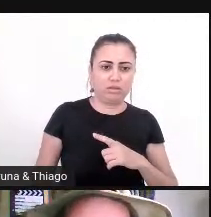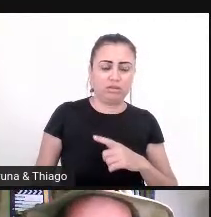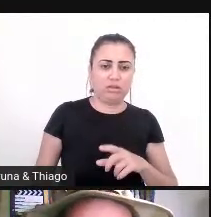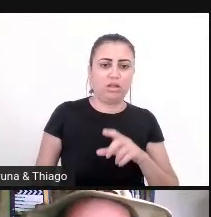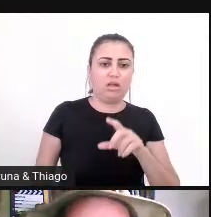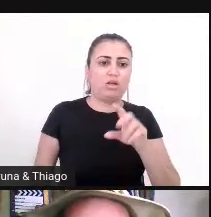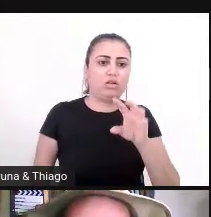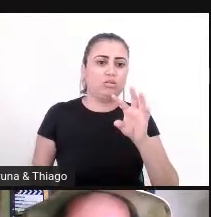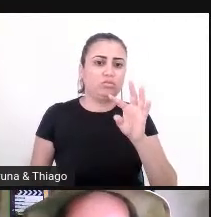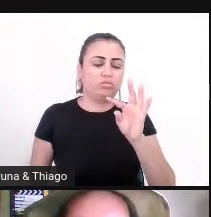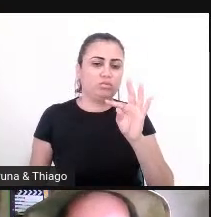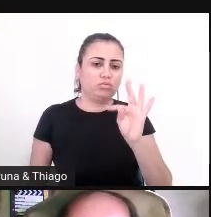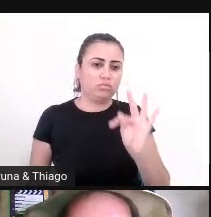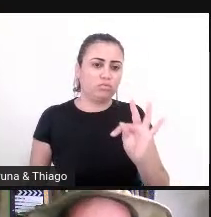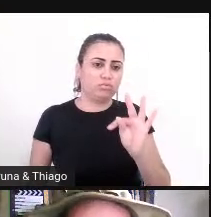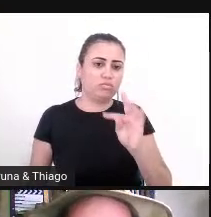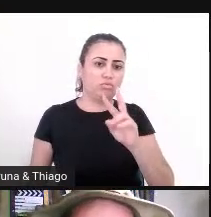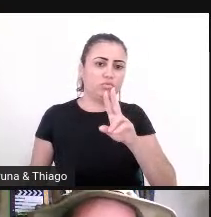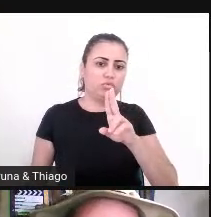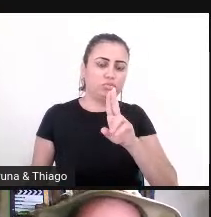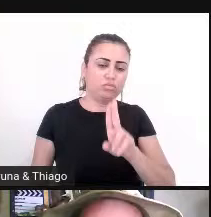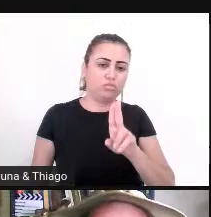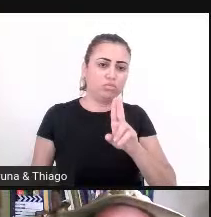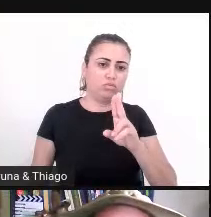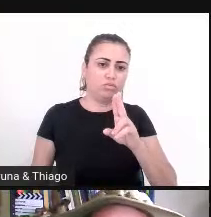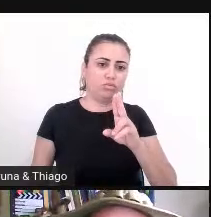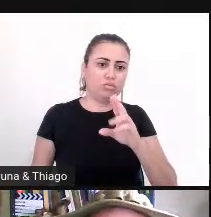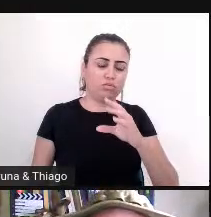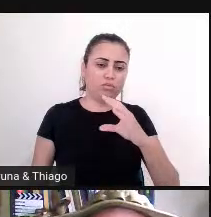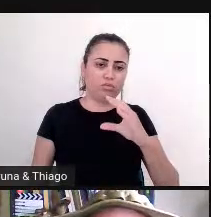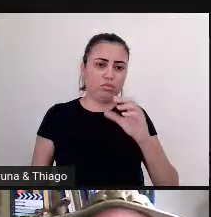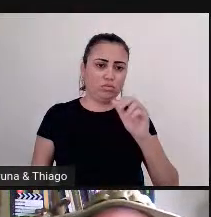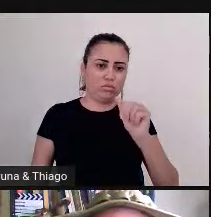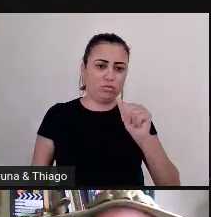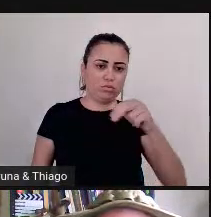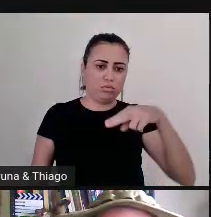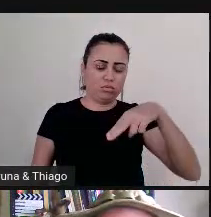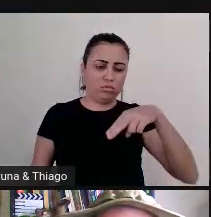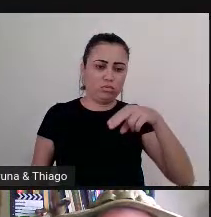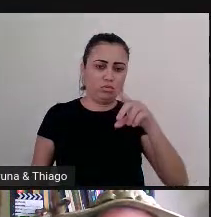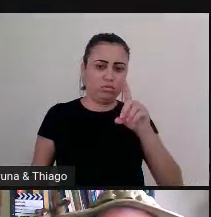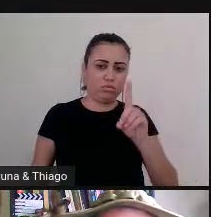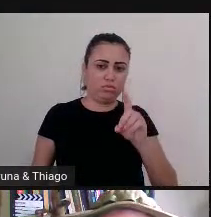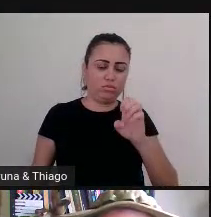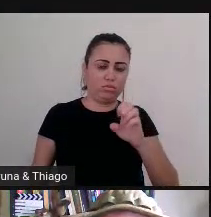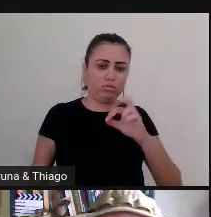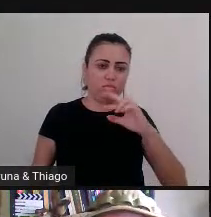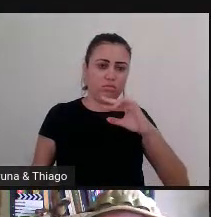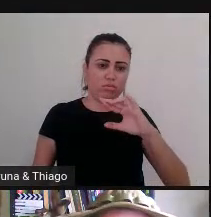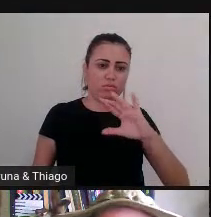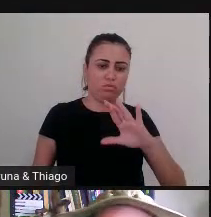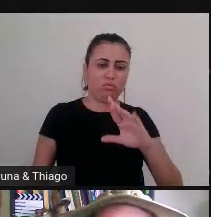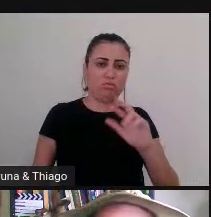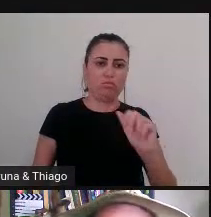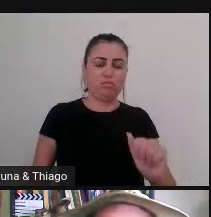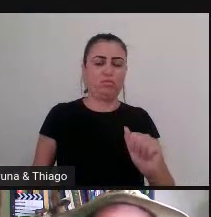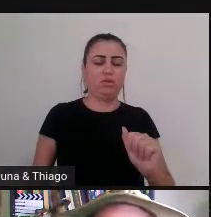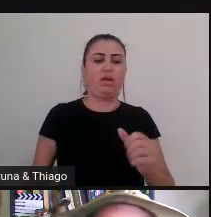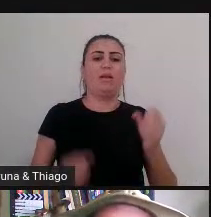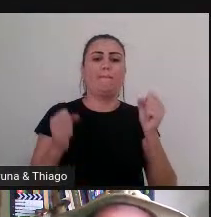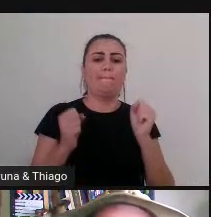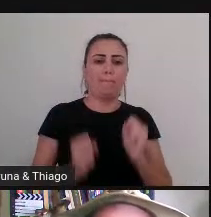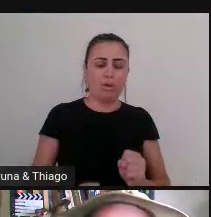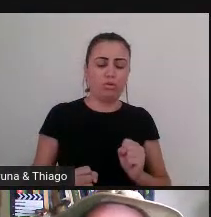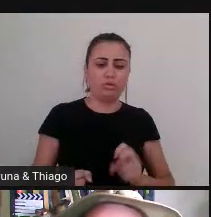tucandeira, ou tucandira, né? Não sei se você já me falar. Ela, como toda formiga, ela pode morder e injetar uma